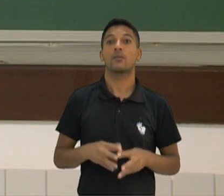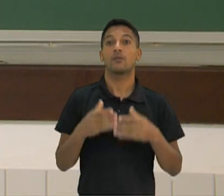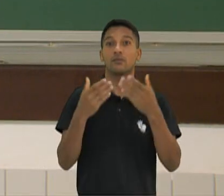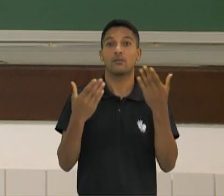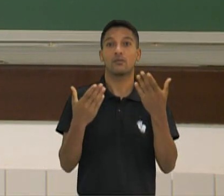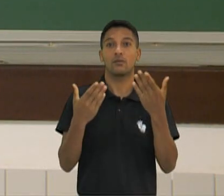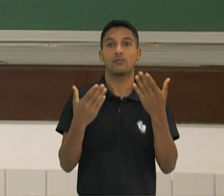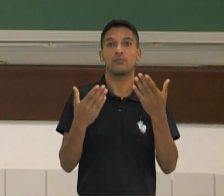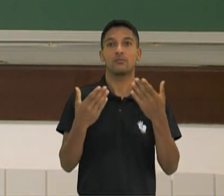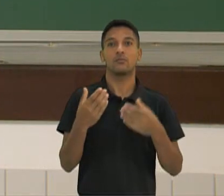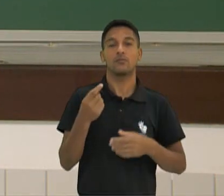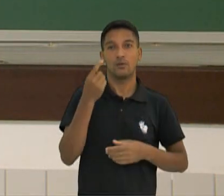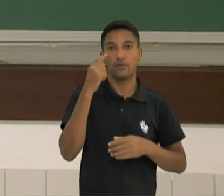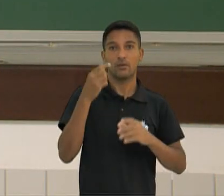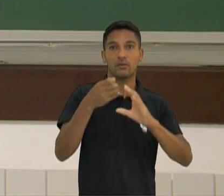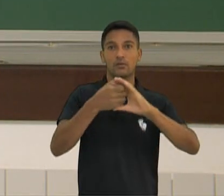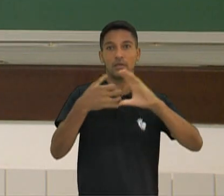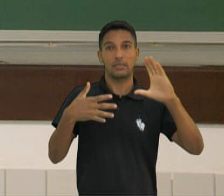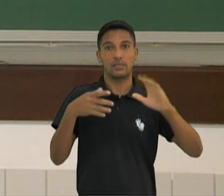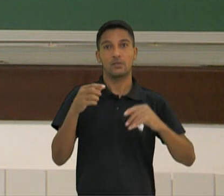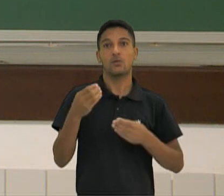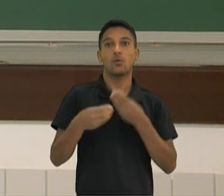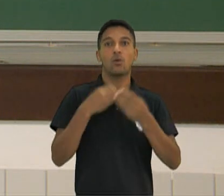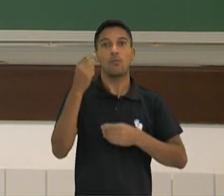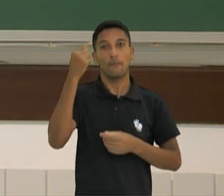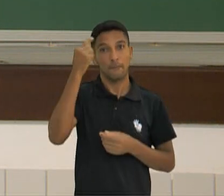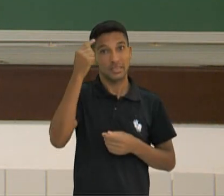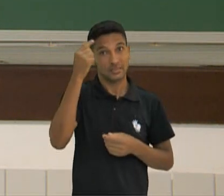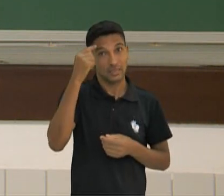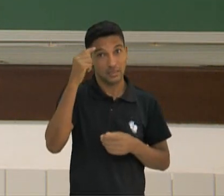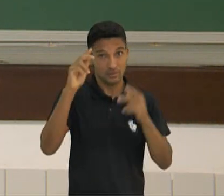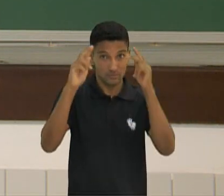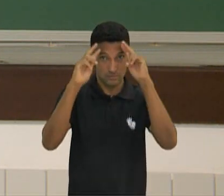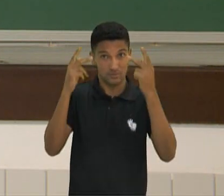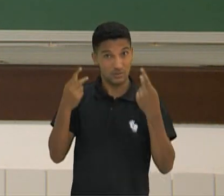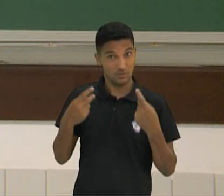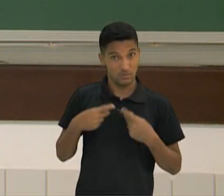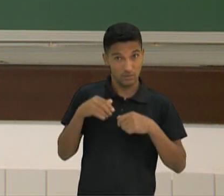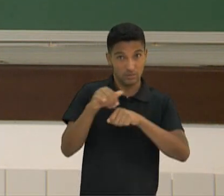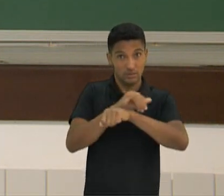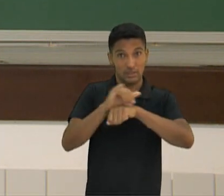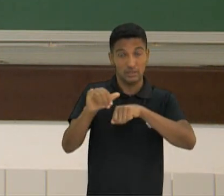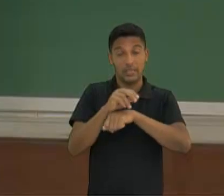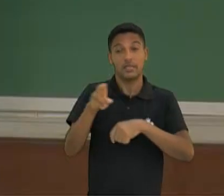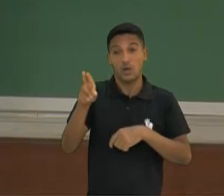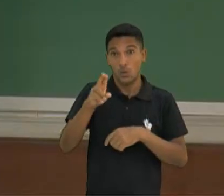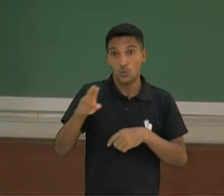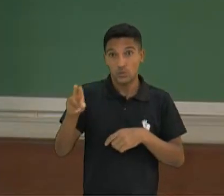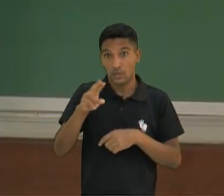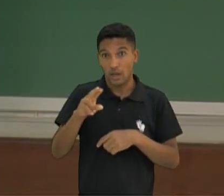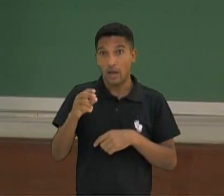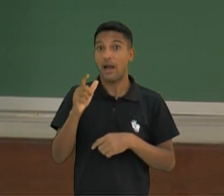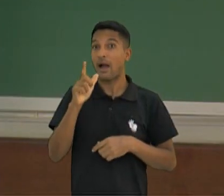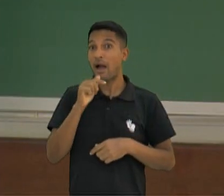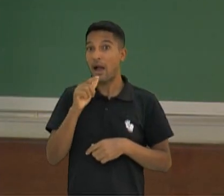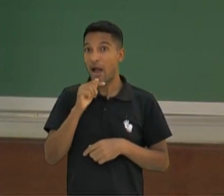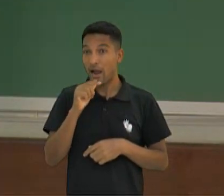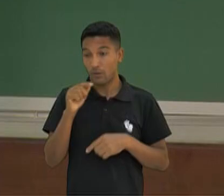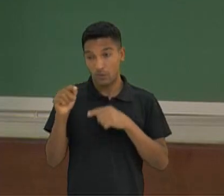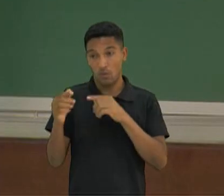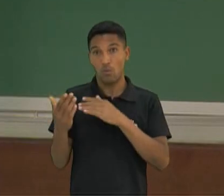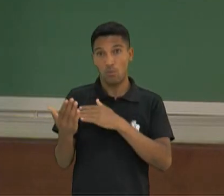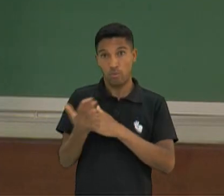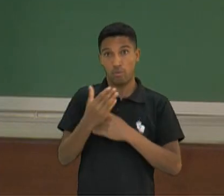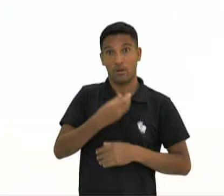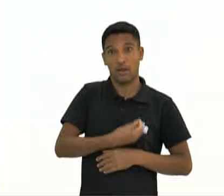Então, dentro da perspectiva que temos que pensar na utilização da água como um recurso necessário, extremamente necessário à vida de